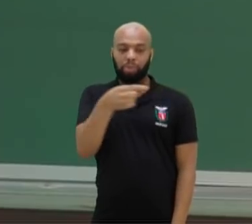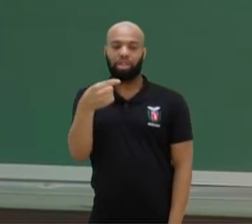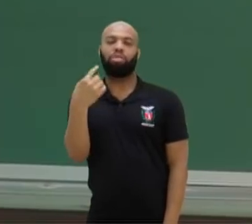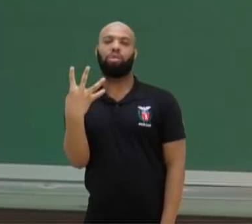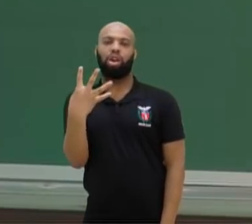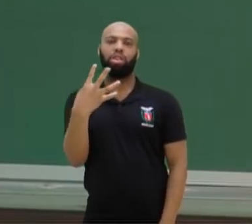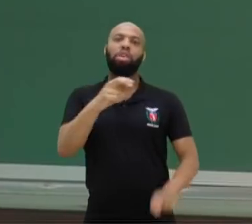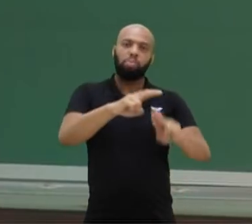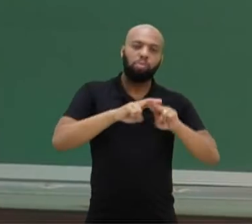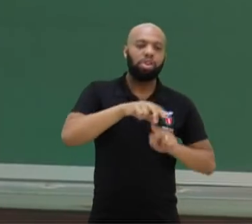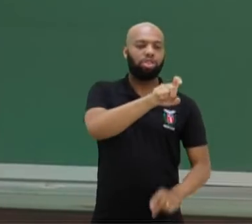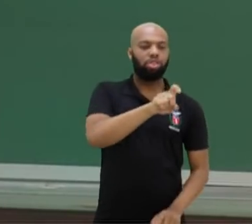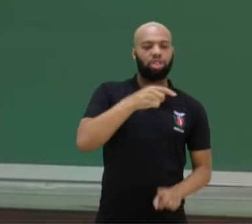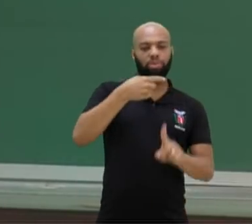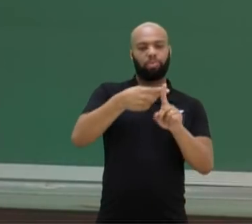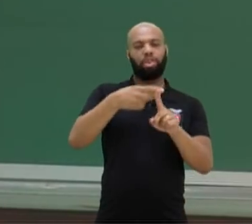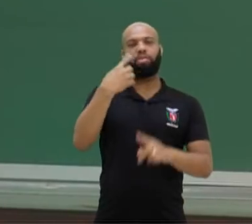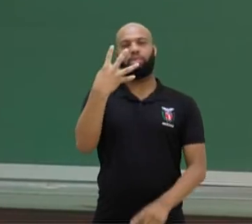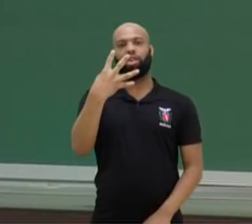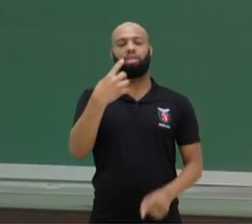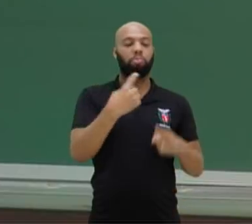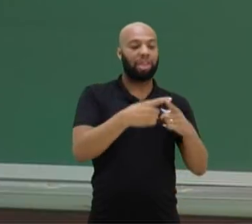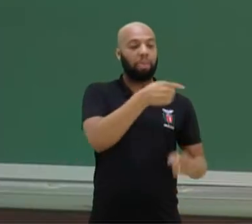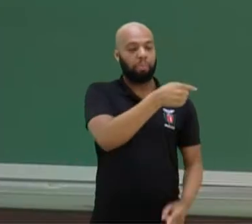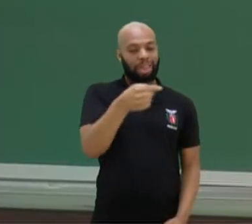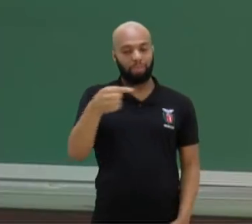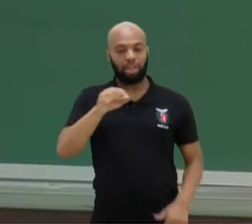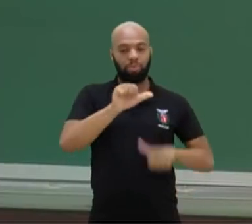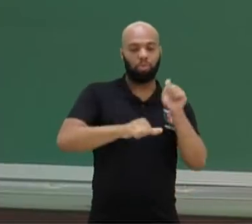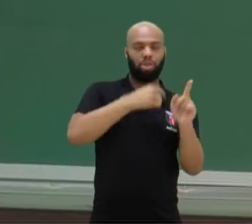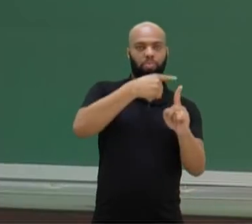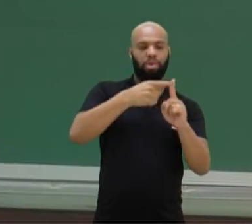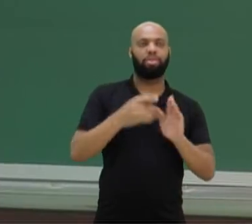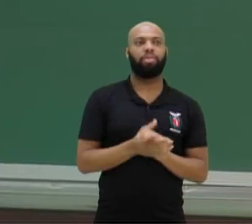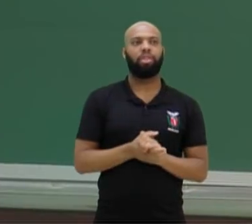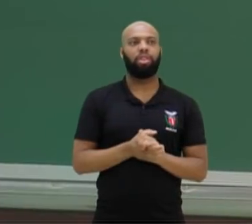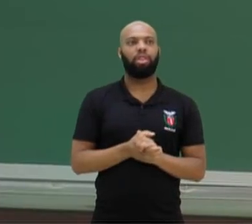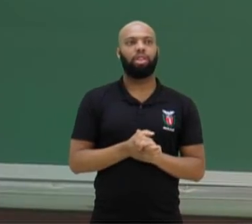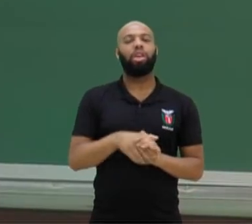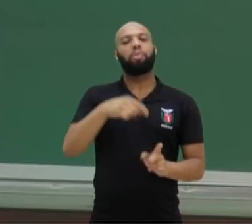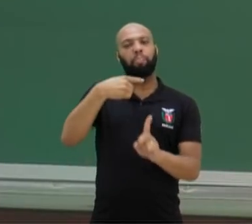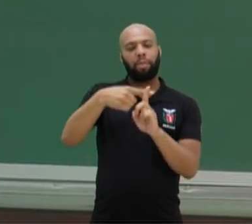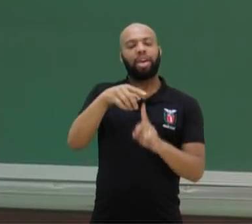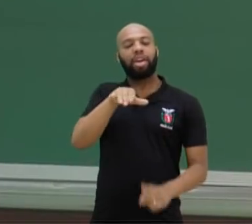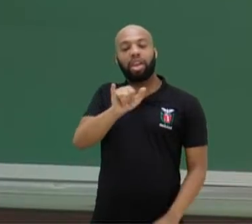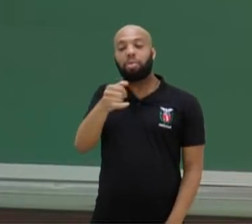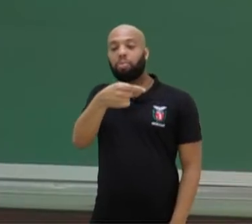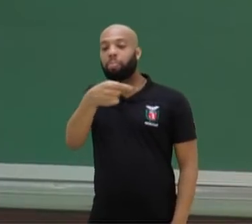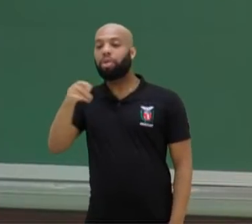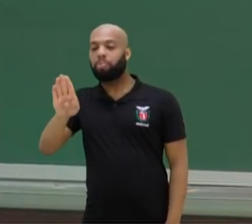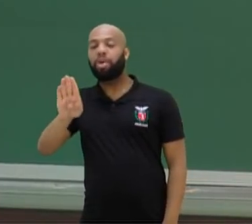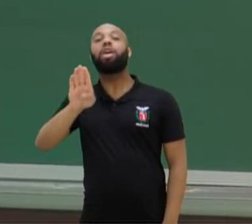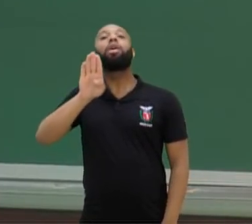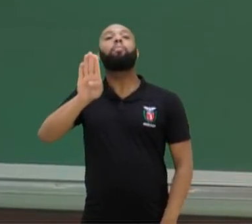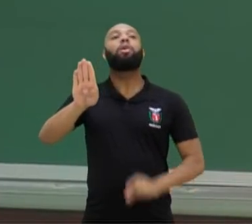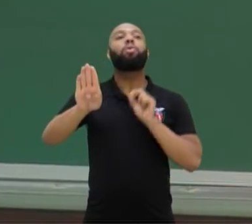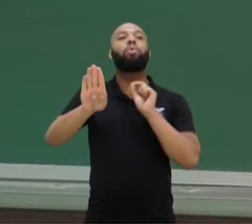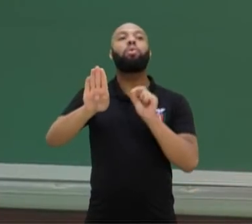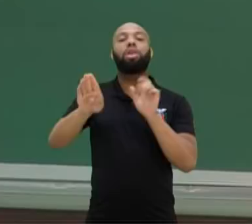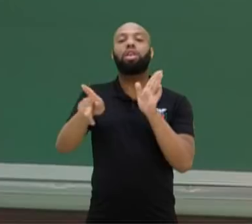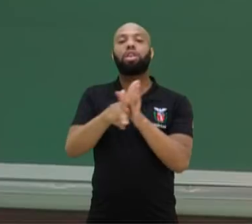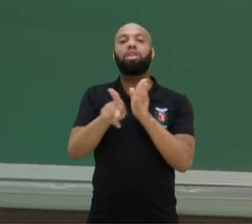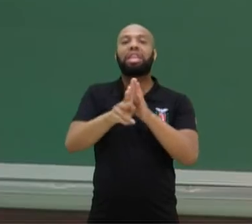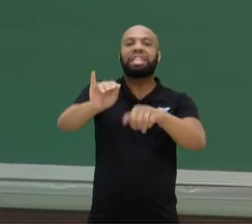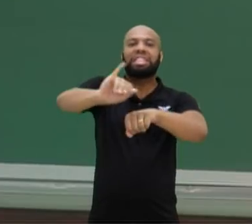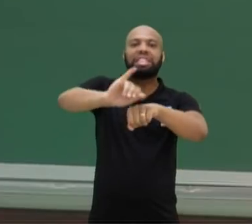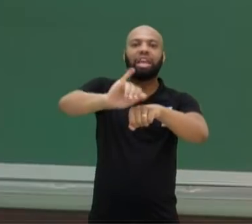portanto, x mais 4. Seguindo a fórmula ainda, mais y menos b. O b é a coordenada do